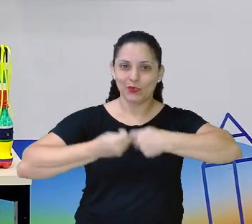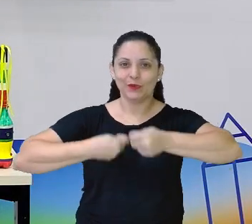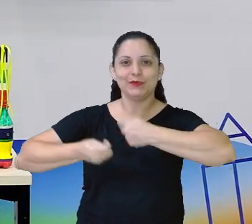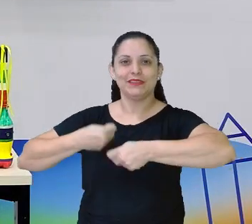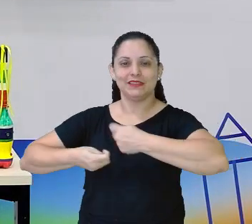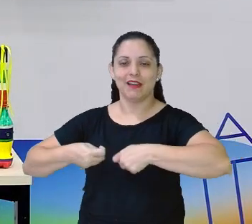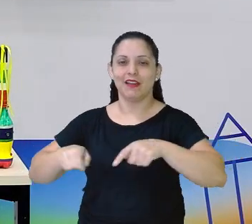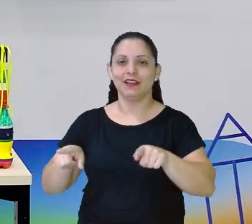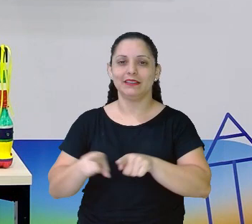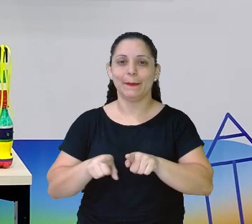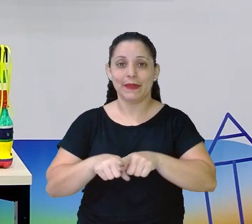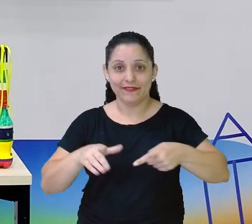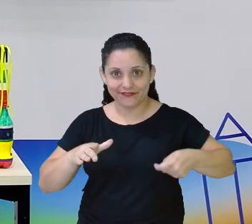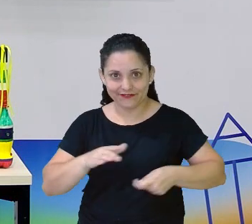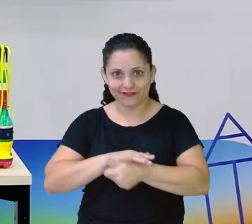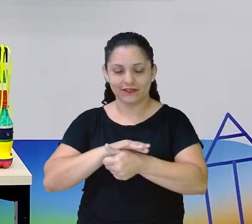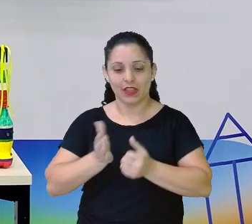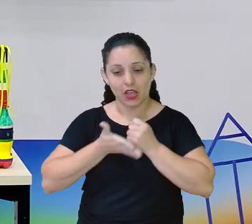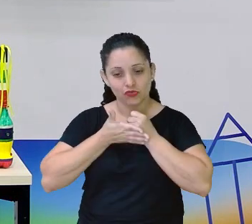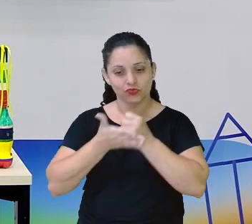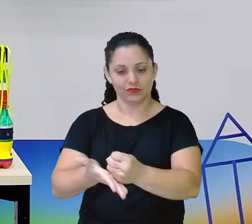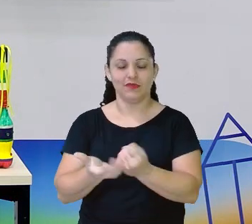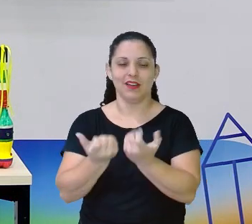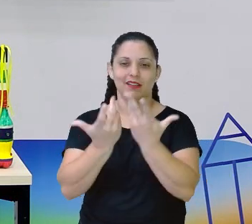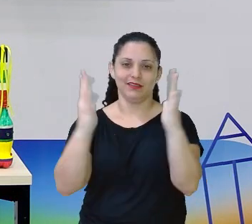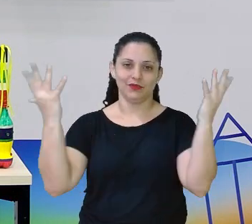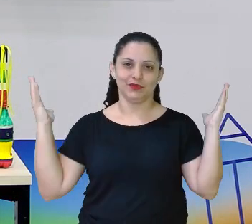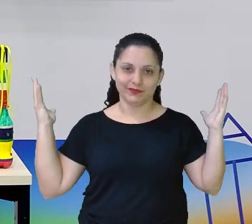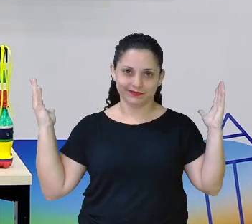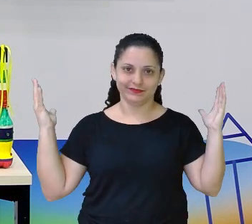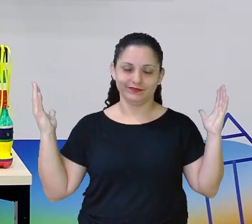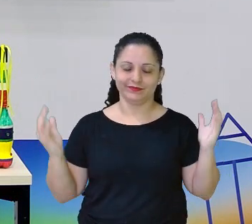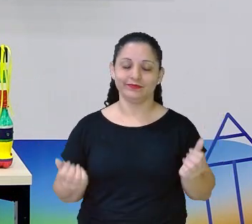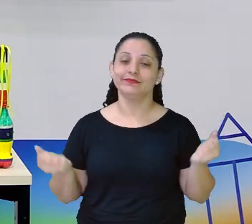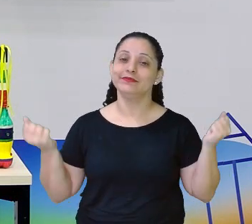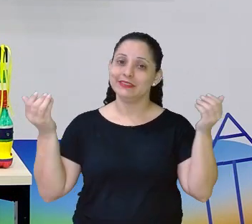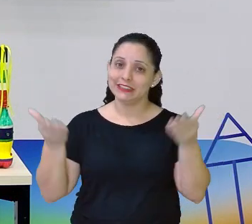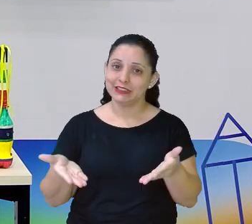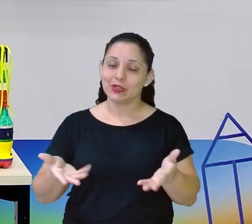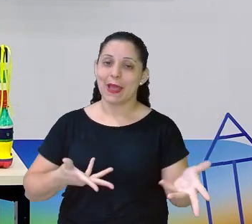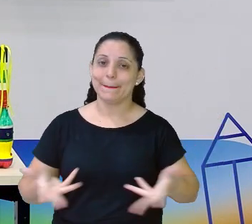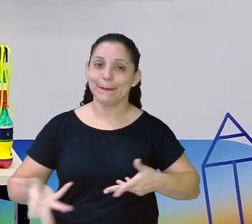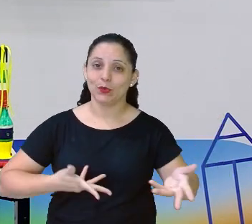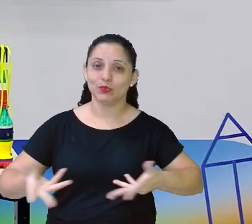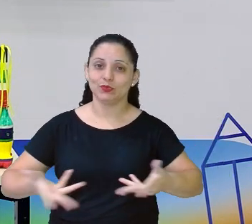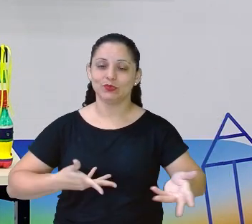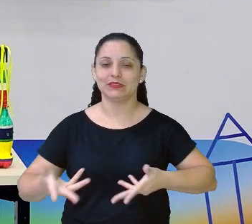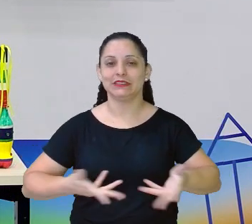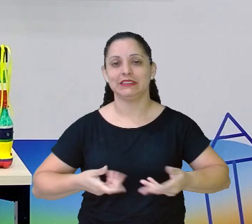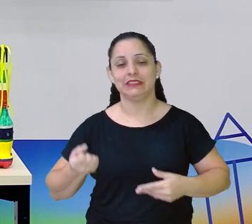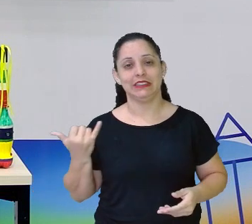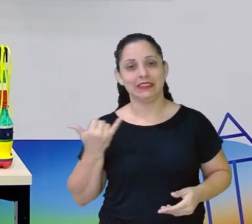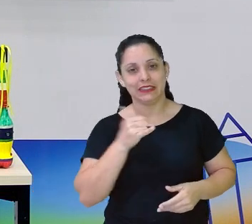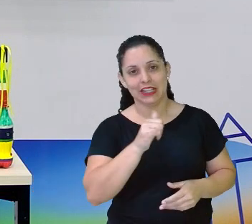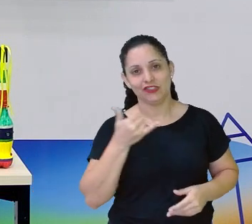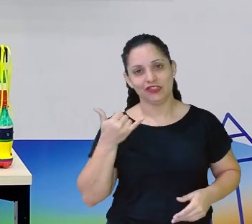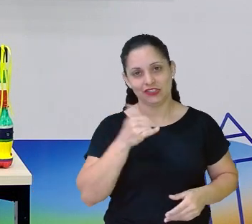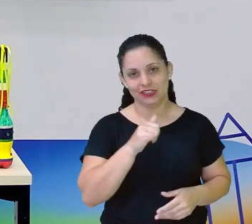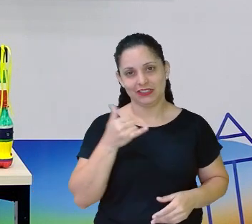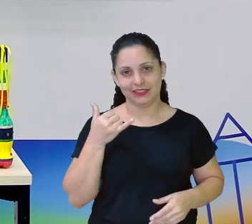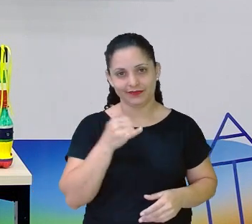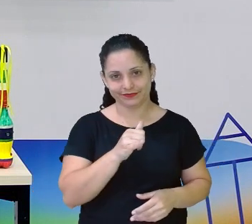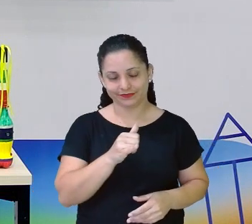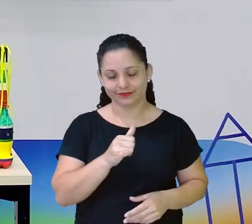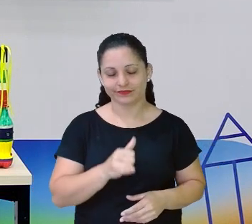contribuindo também para o meio ambiente. Essa é uma das formas que nós temos, por exemplo, de produzir energia e não agredir